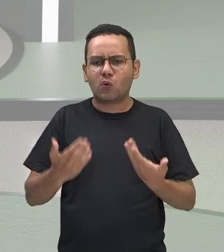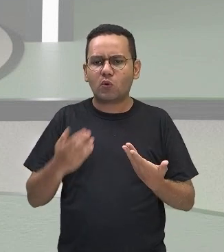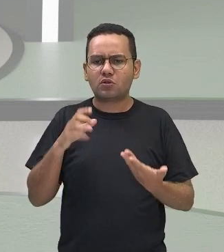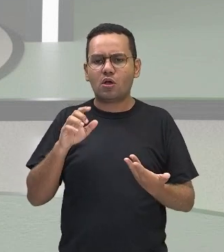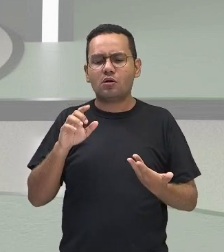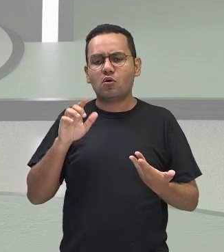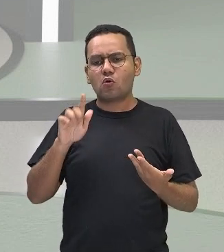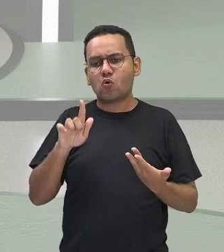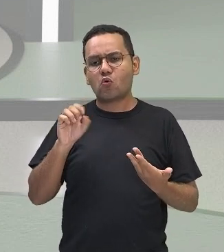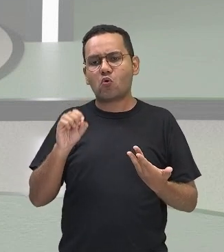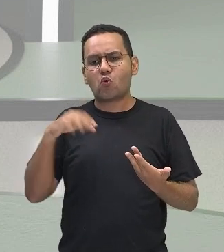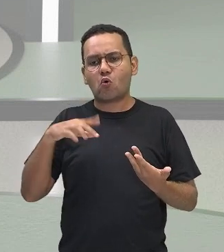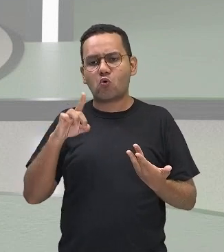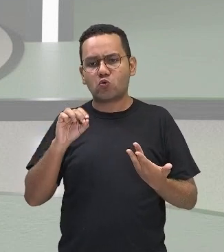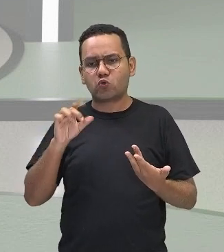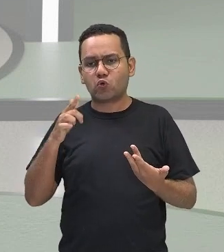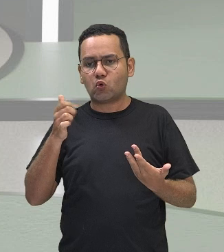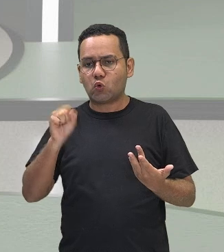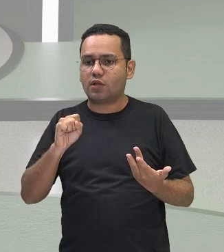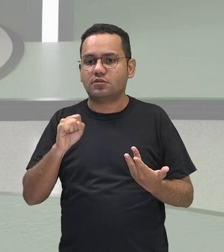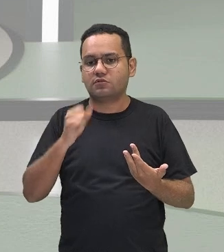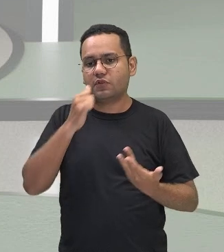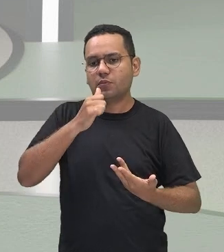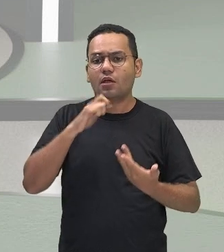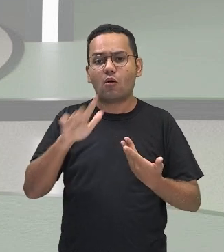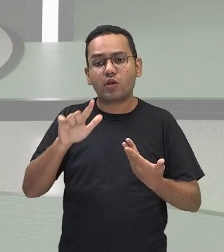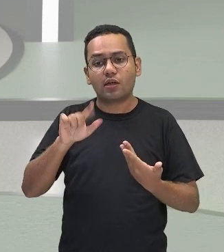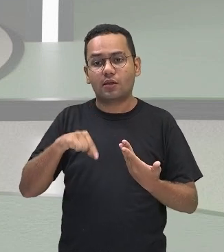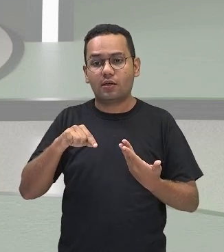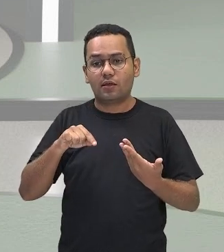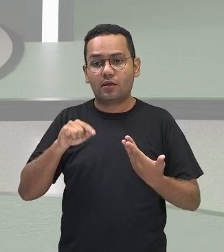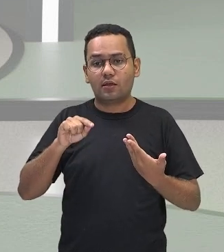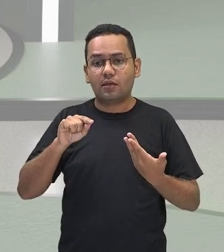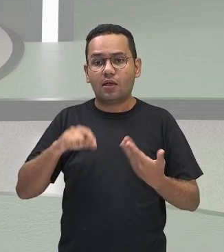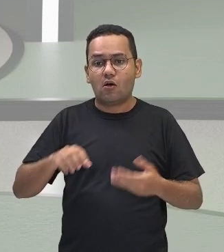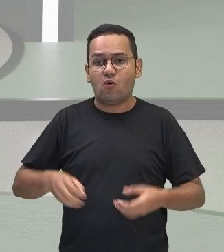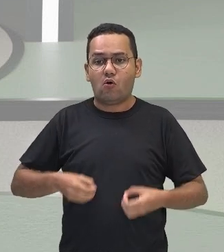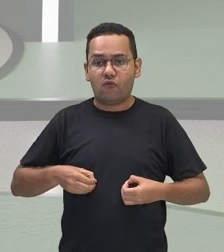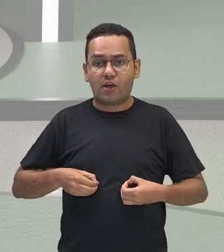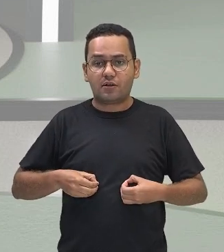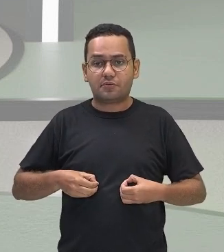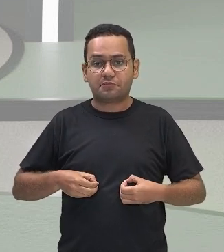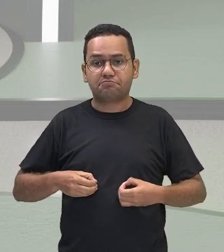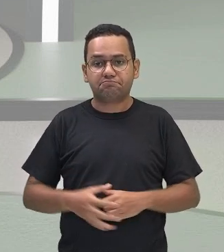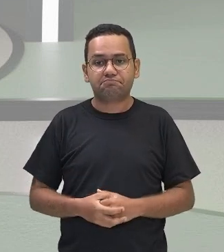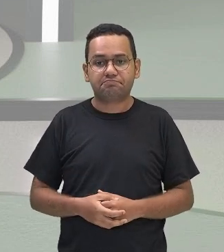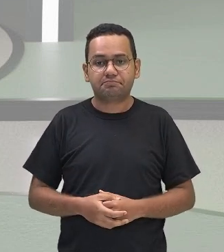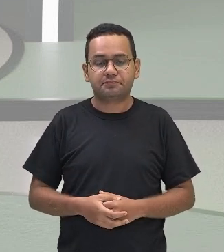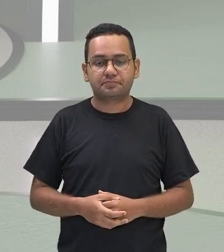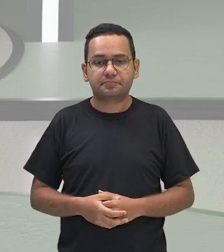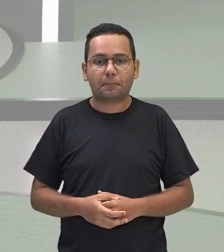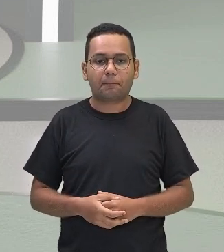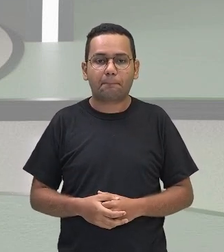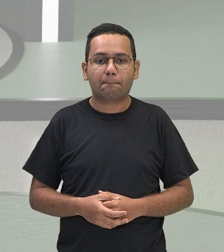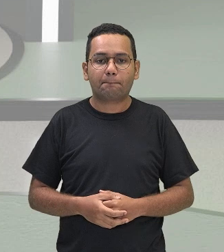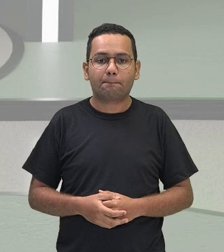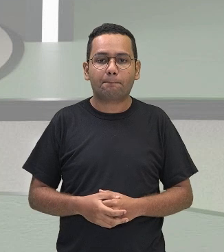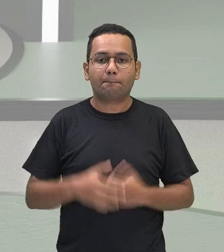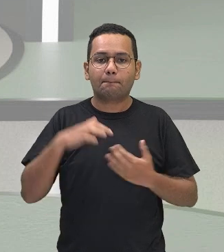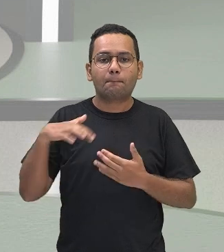femininas? São os ovários. Lembrando que as mulheres possuem 2 ovários, certo? Próximo